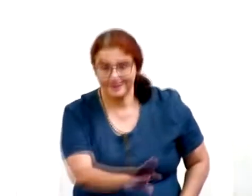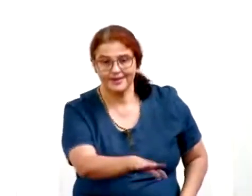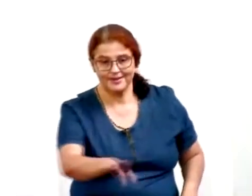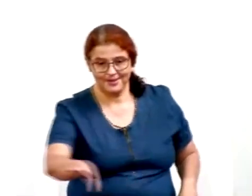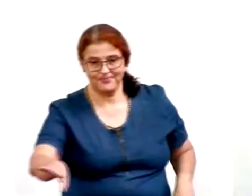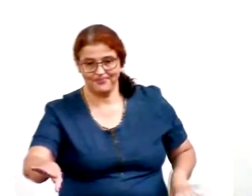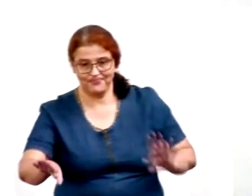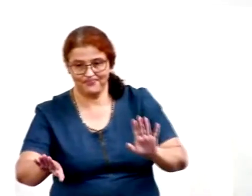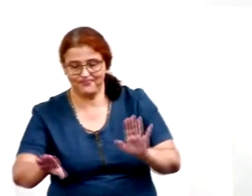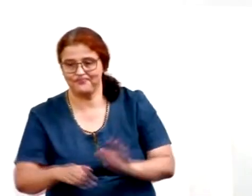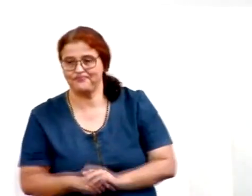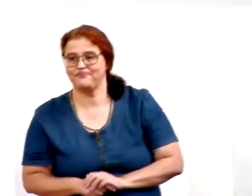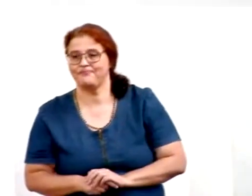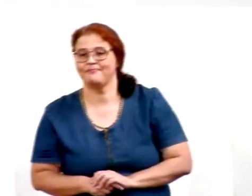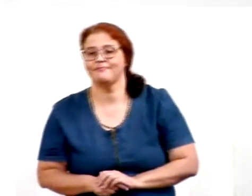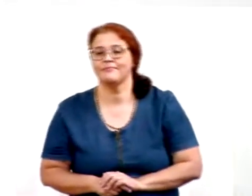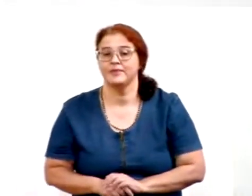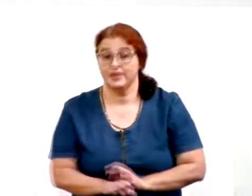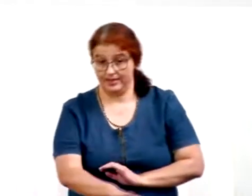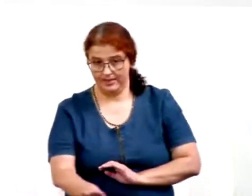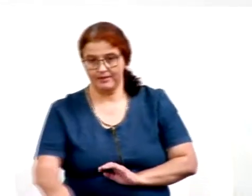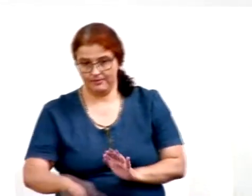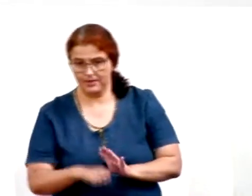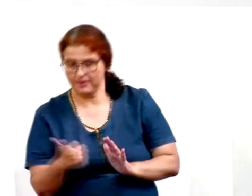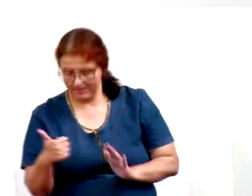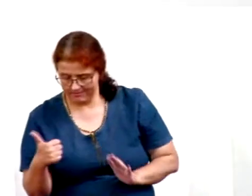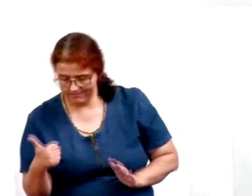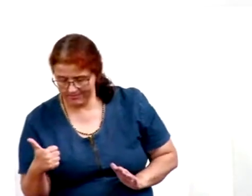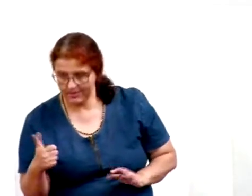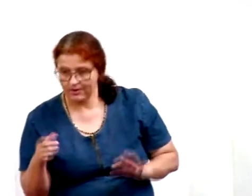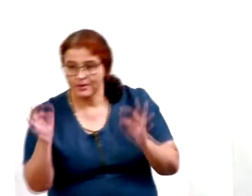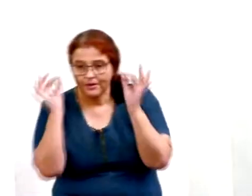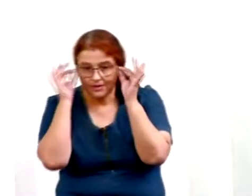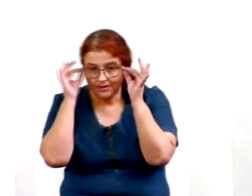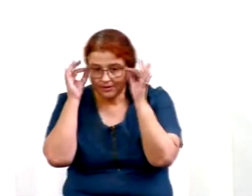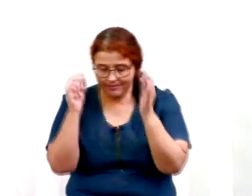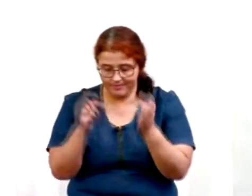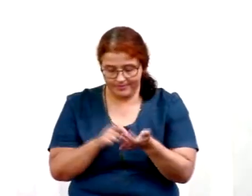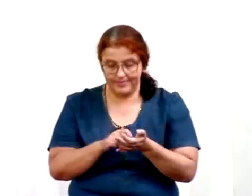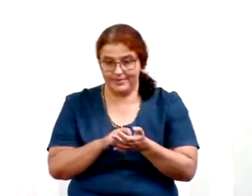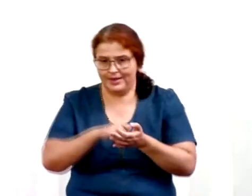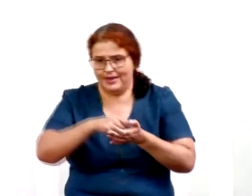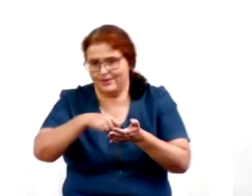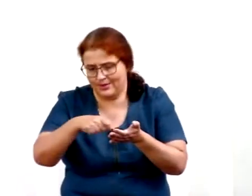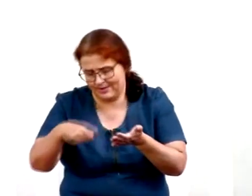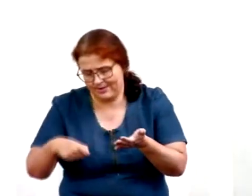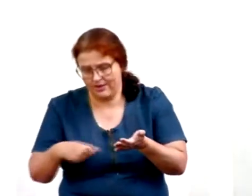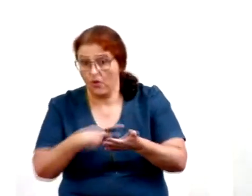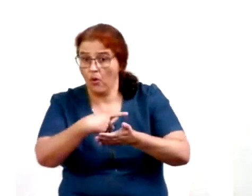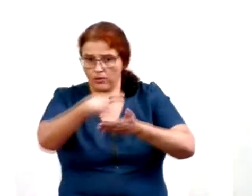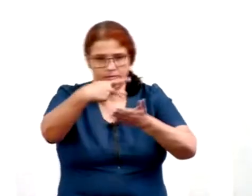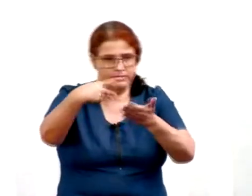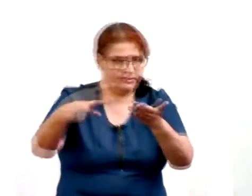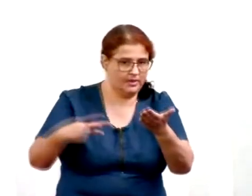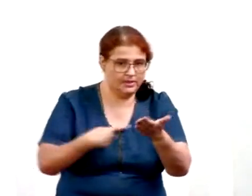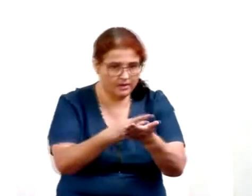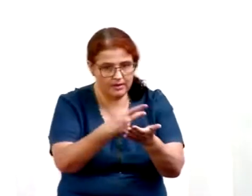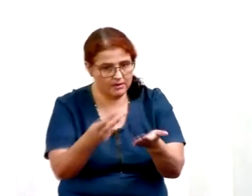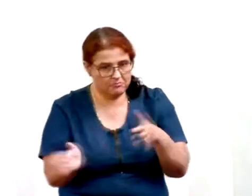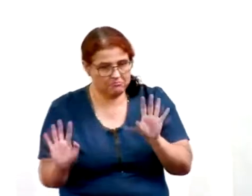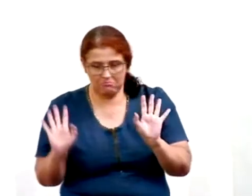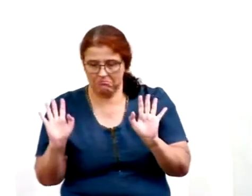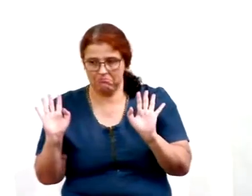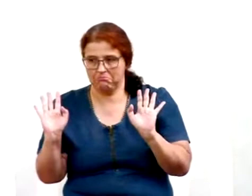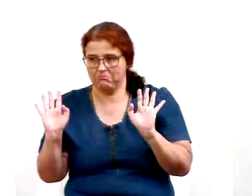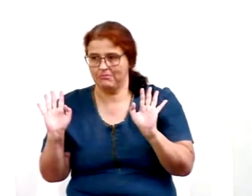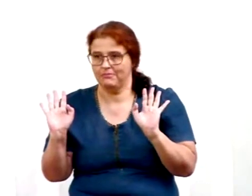Crianças, vamos estar apostas então a anotações ou a um desenho. E o desenho que eu gostaria que